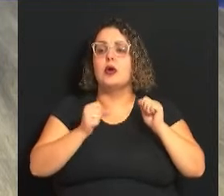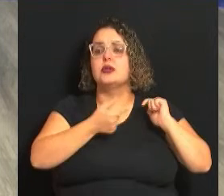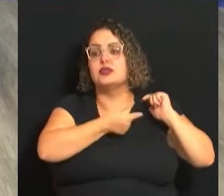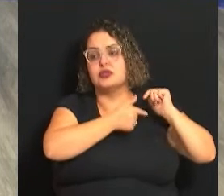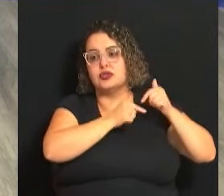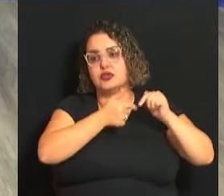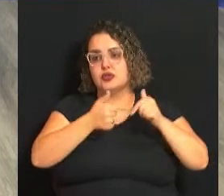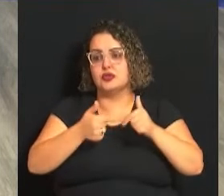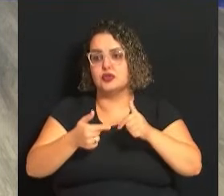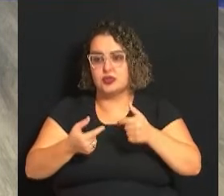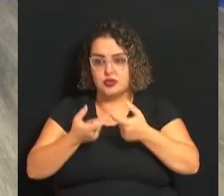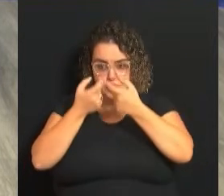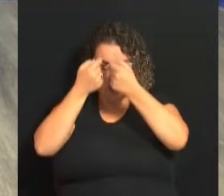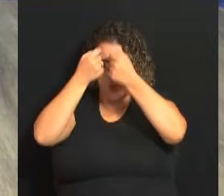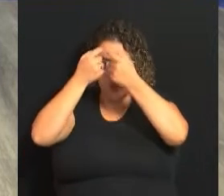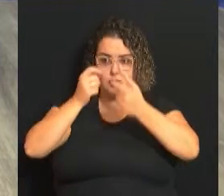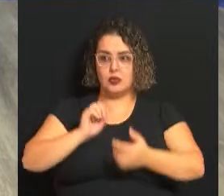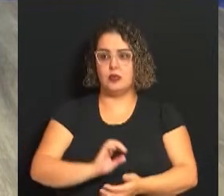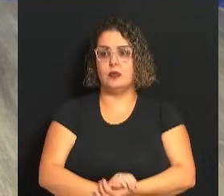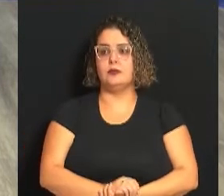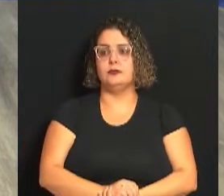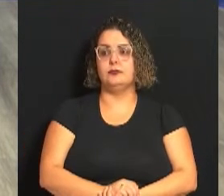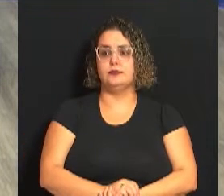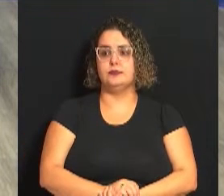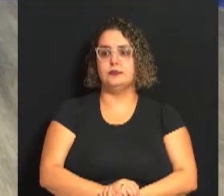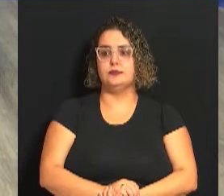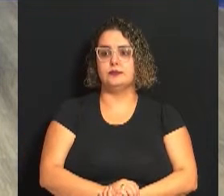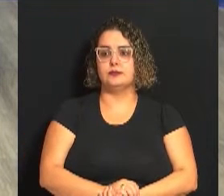o tumor no cérebro?